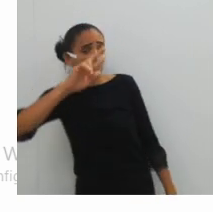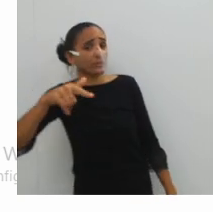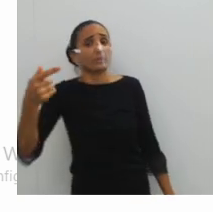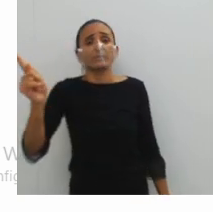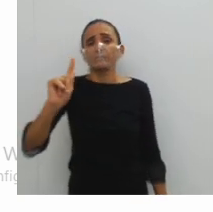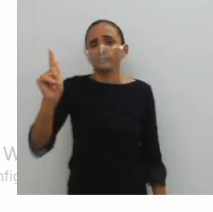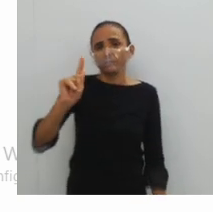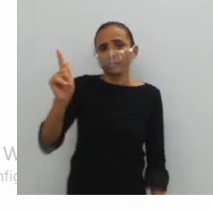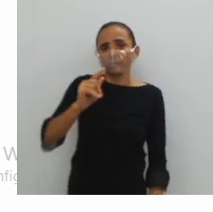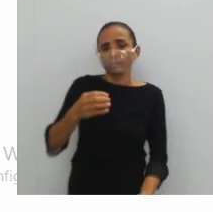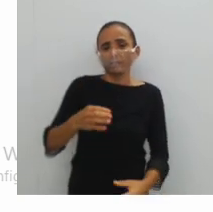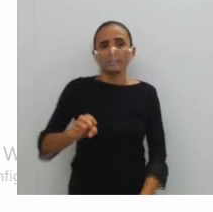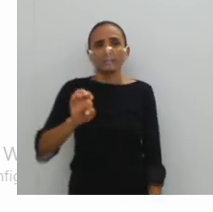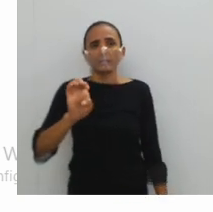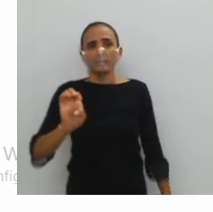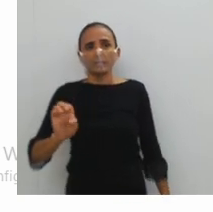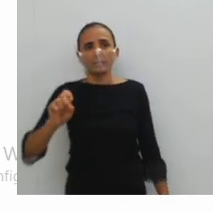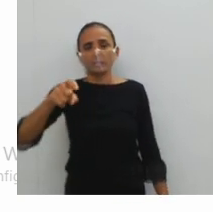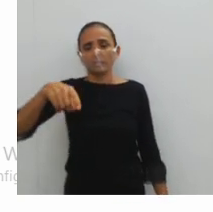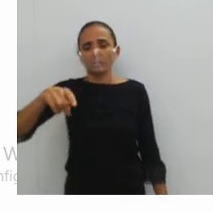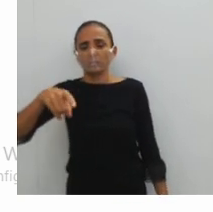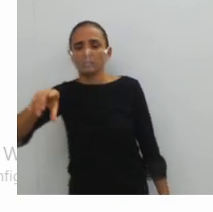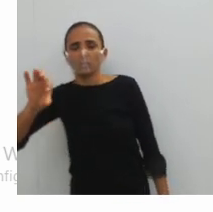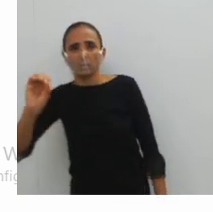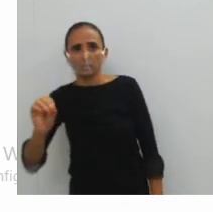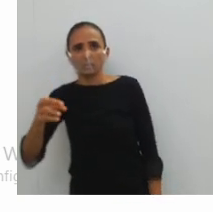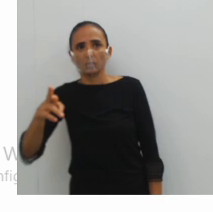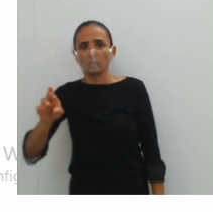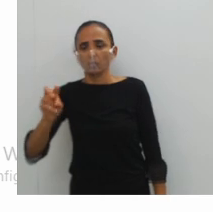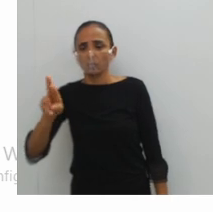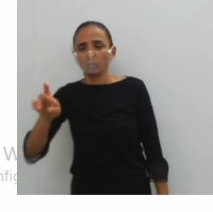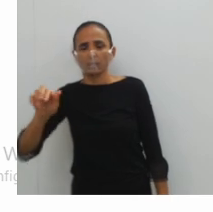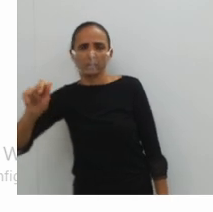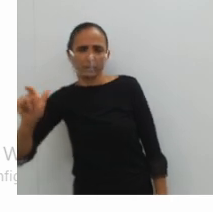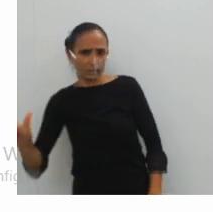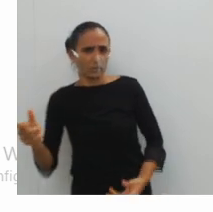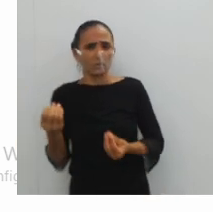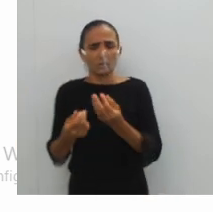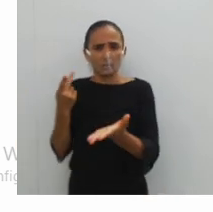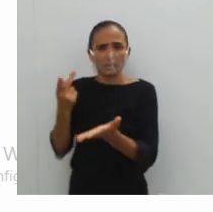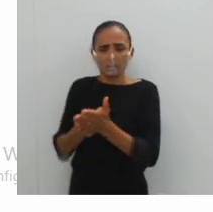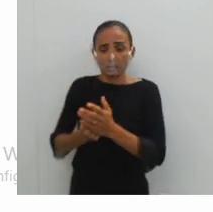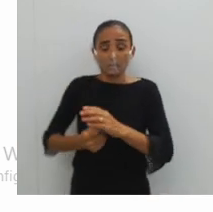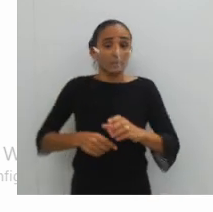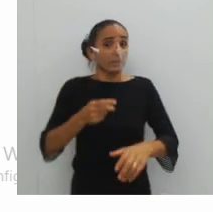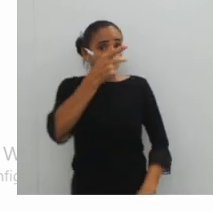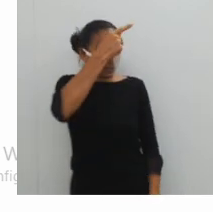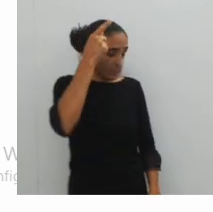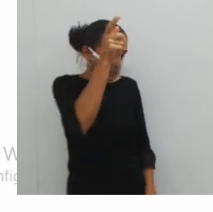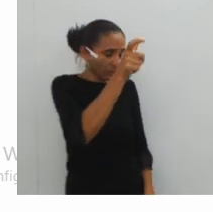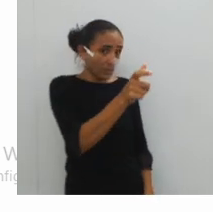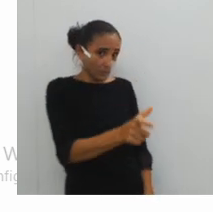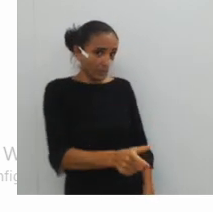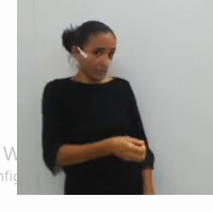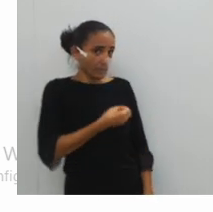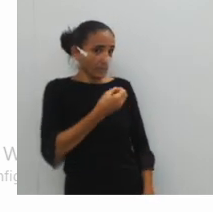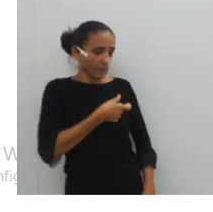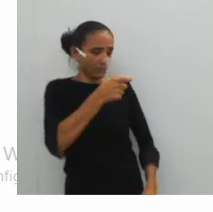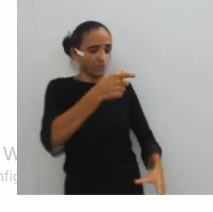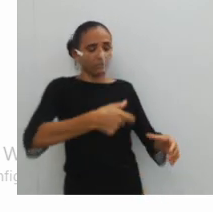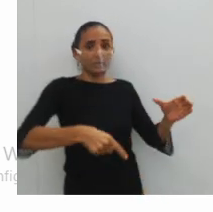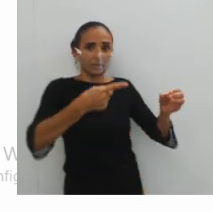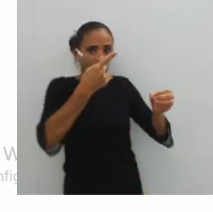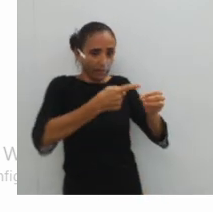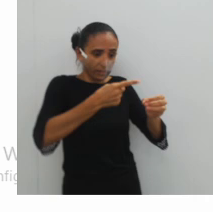geografia, que é o êxodo rural, que é o deslocamento da migração das pessoas que vivem no campo para a